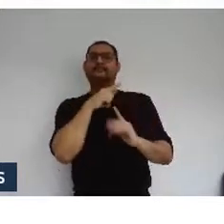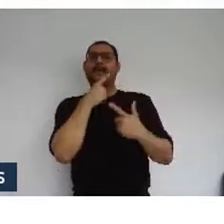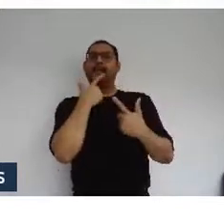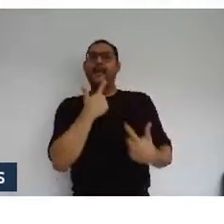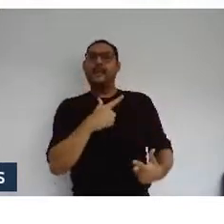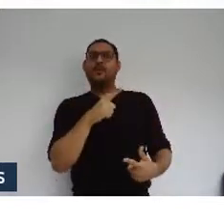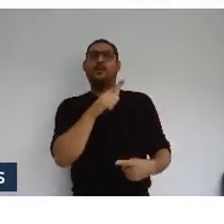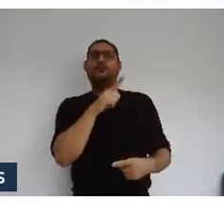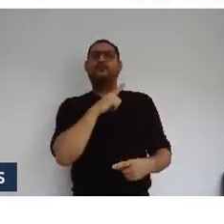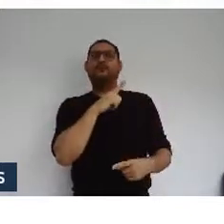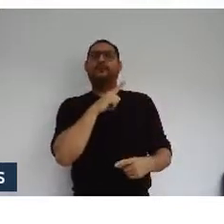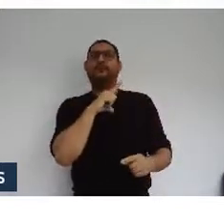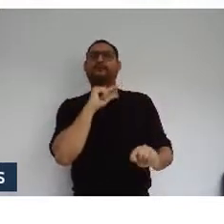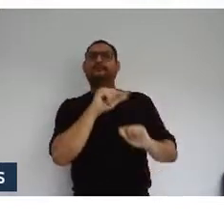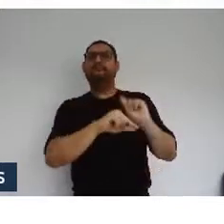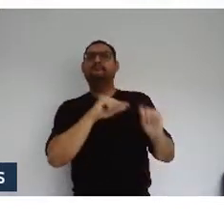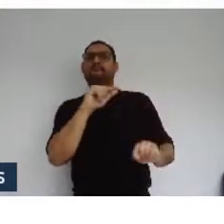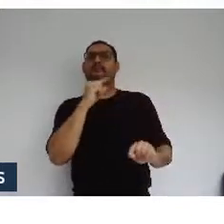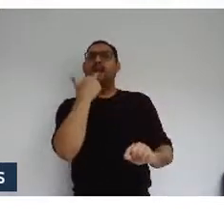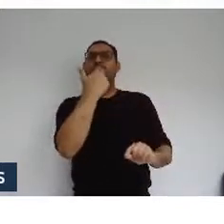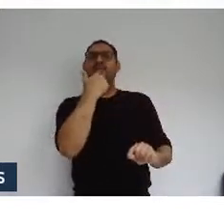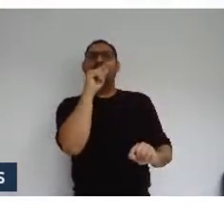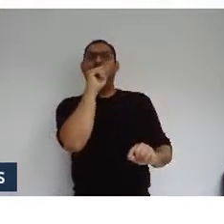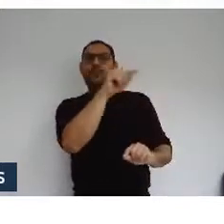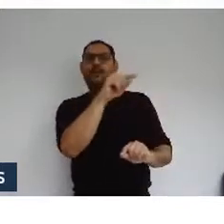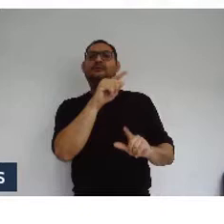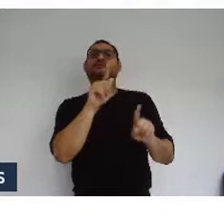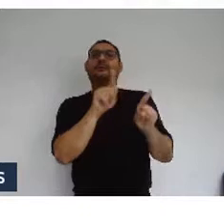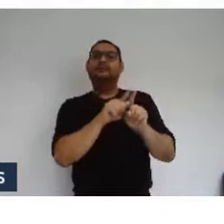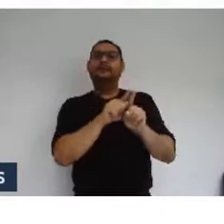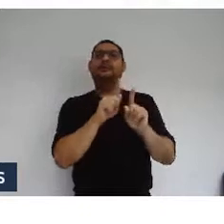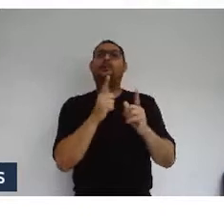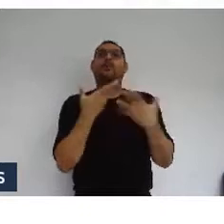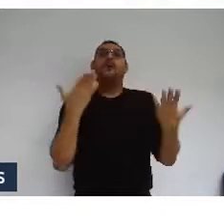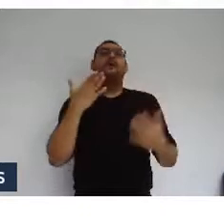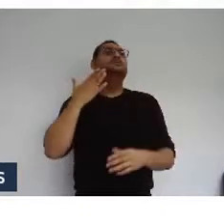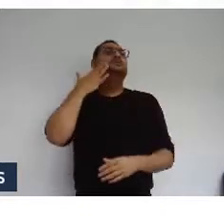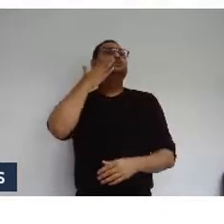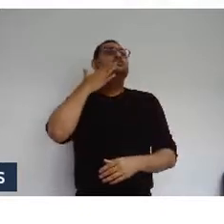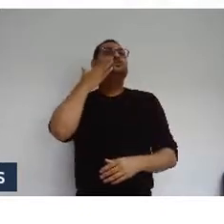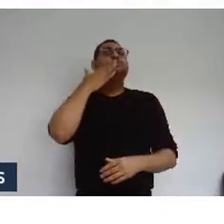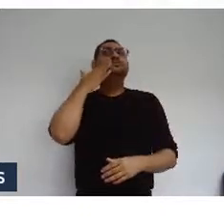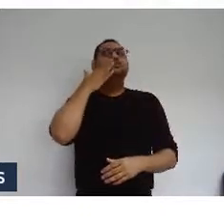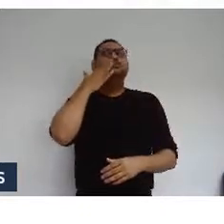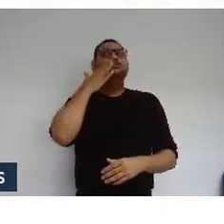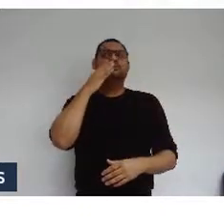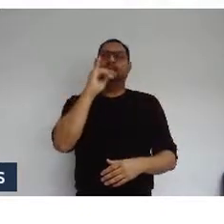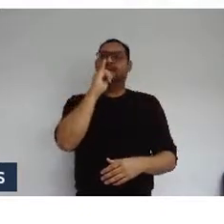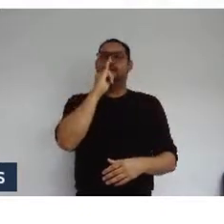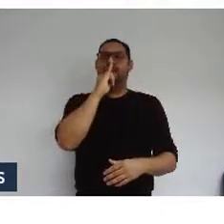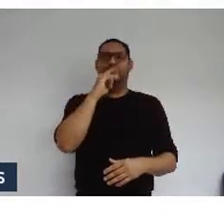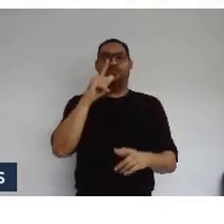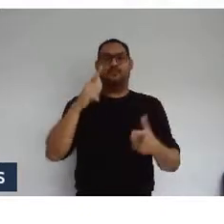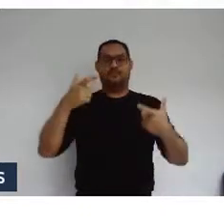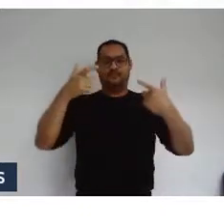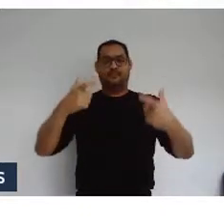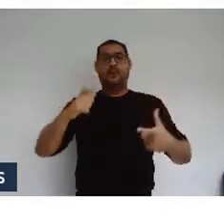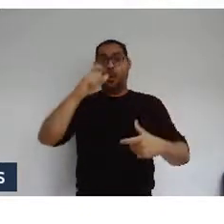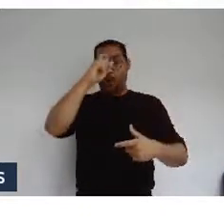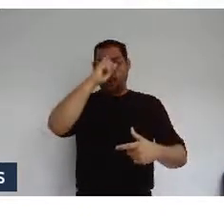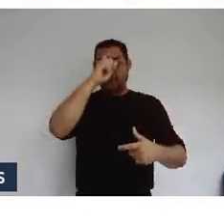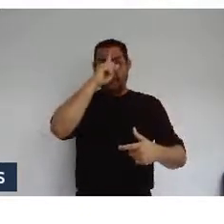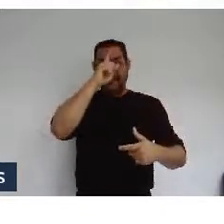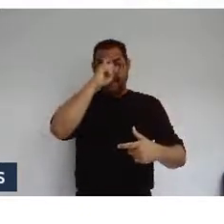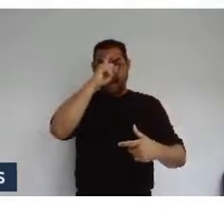e, especialmente, se olhavam também que discursos eram indessicados. Por exemplo, assim, num hospital, se estudava